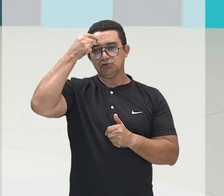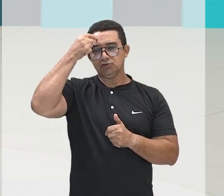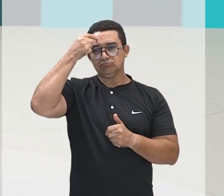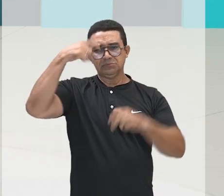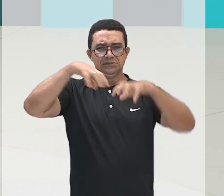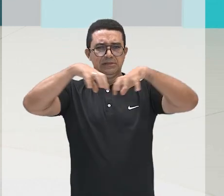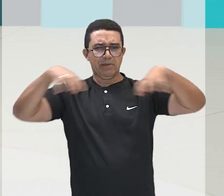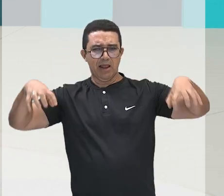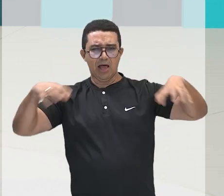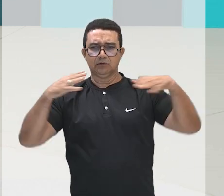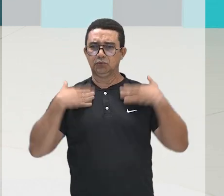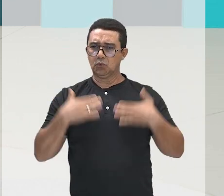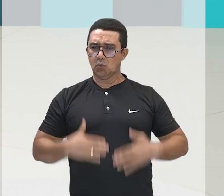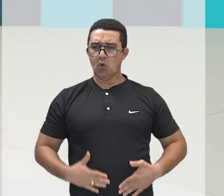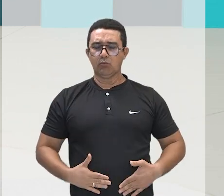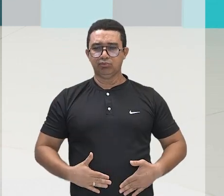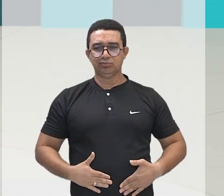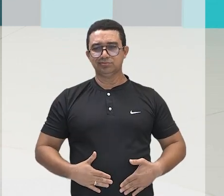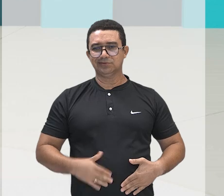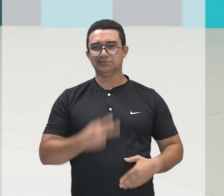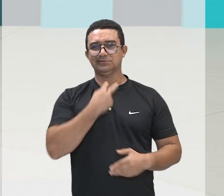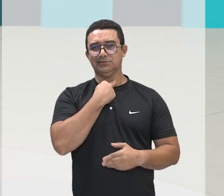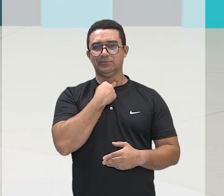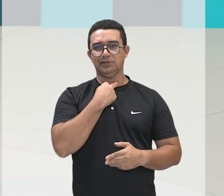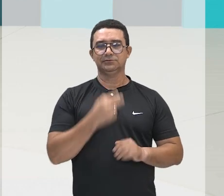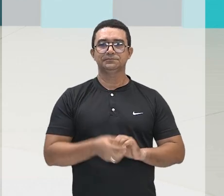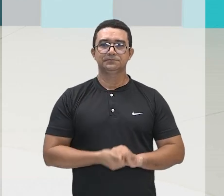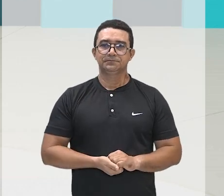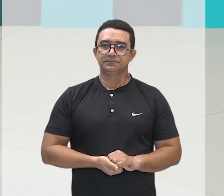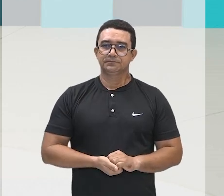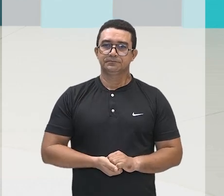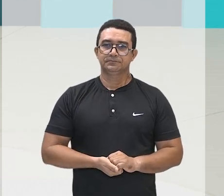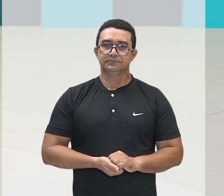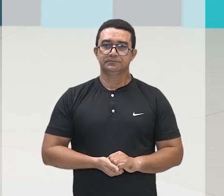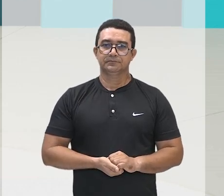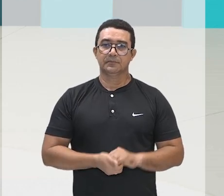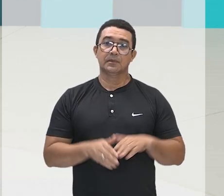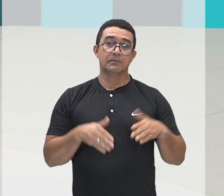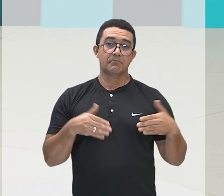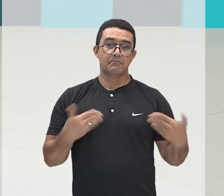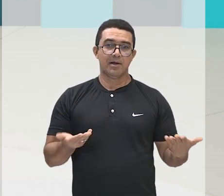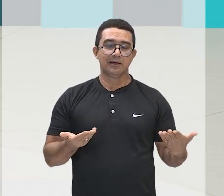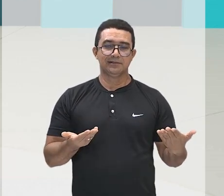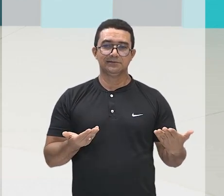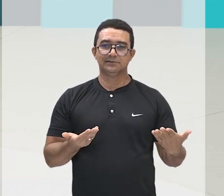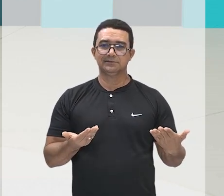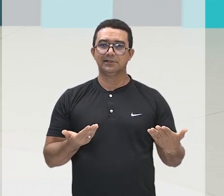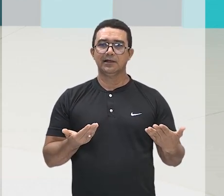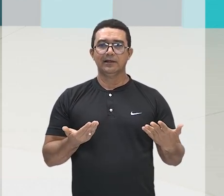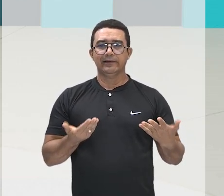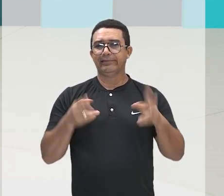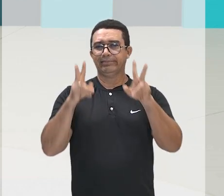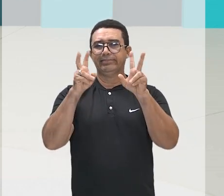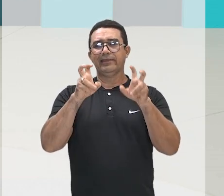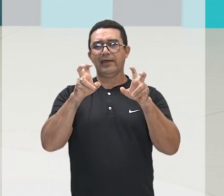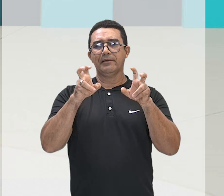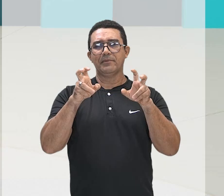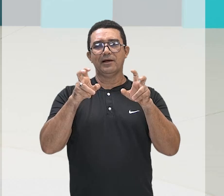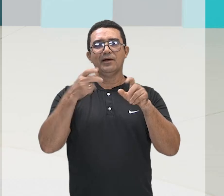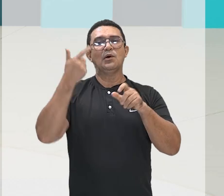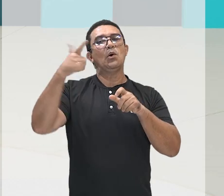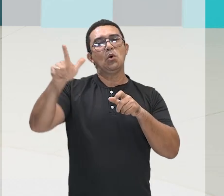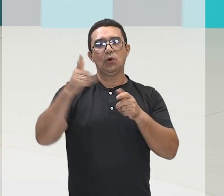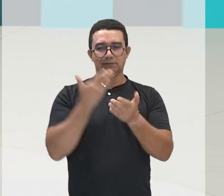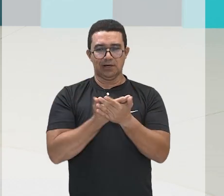sem o físico e o físico não é nada também sem a mente, ok? Mas isso daí são pautas para outras